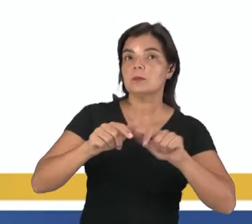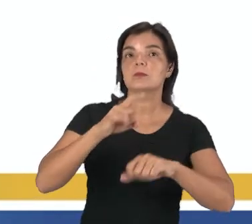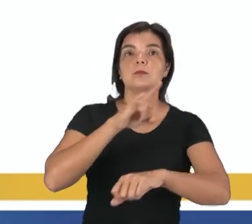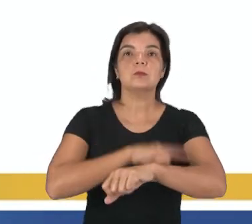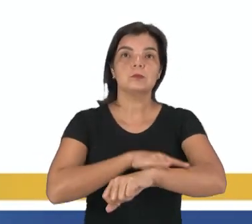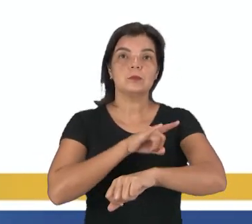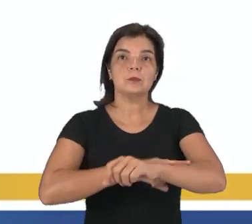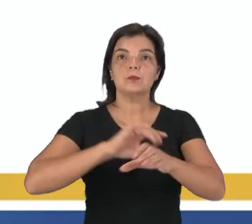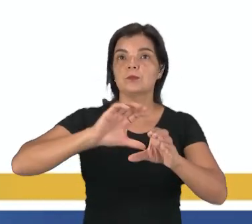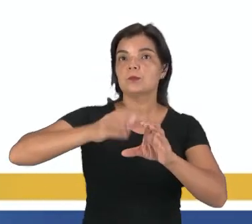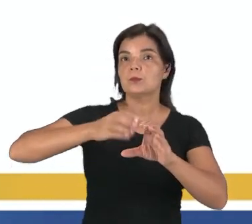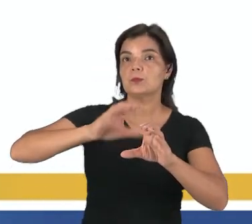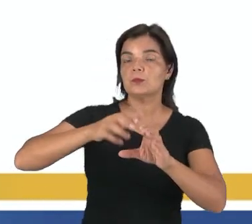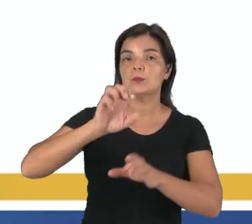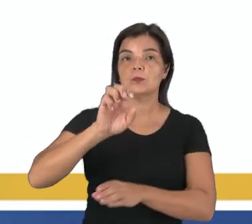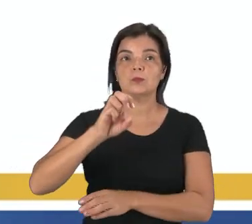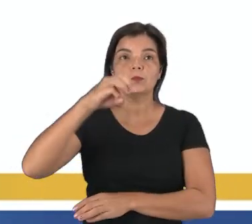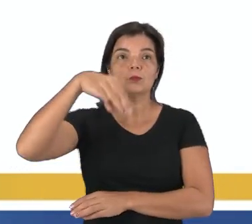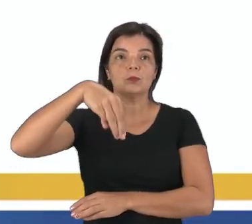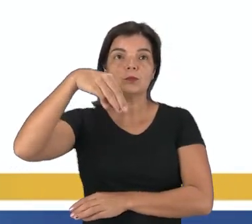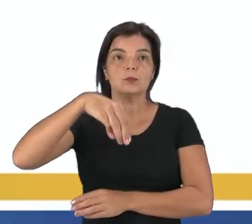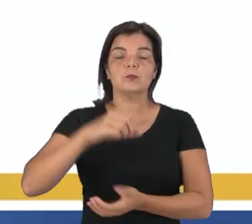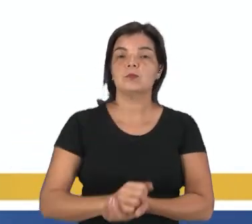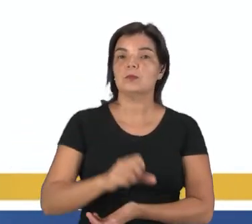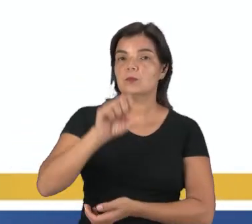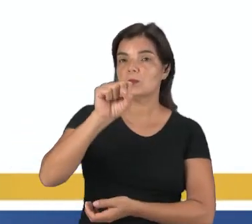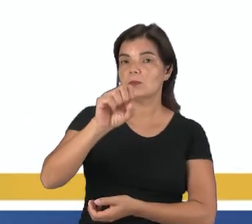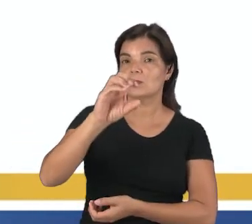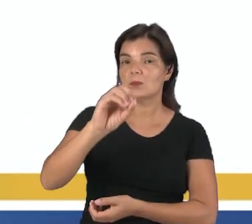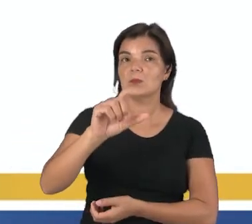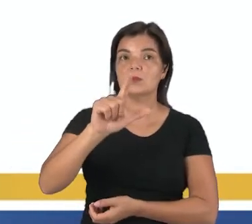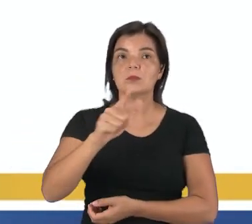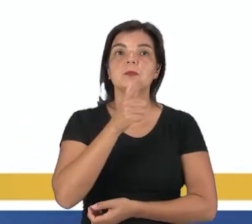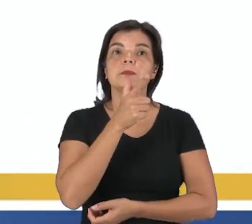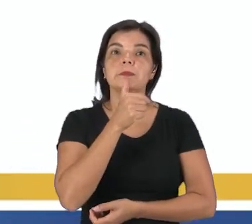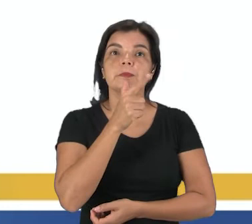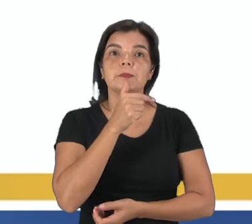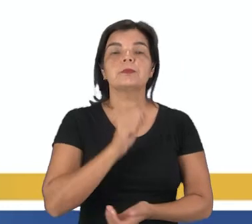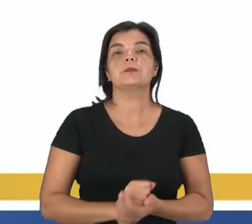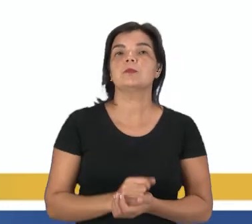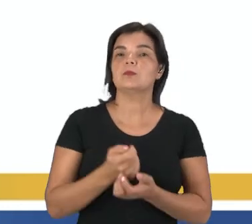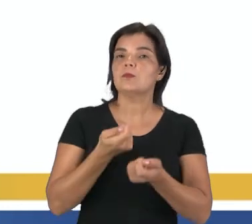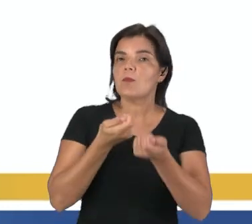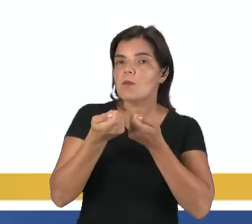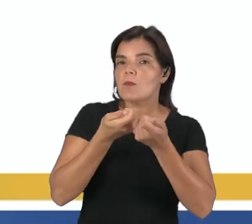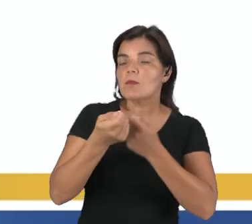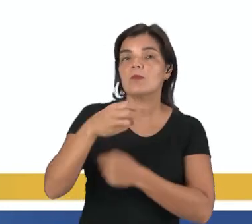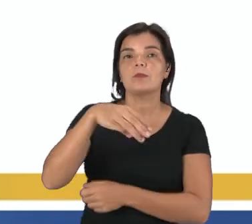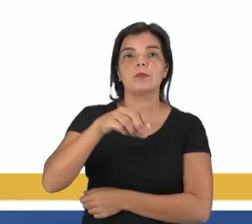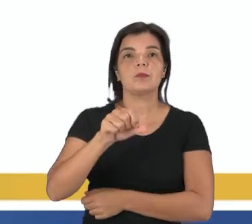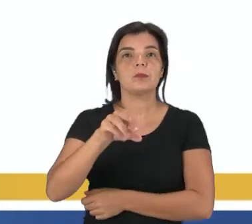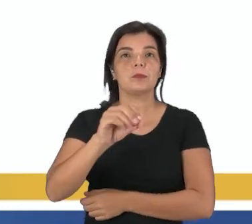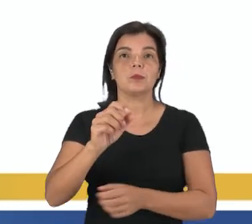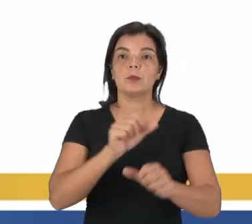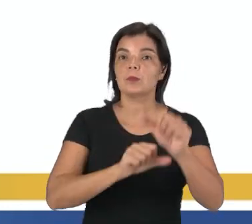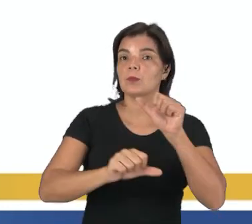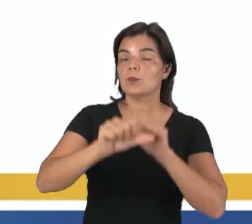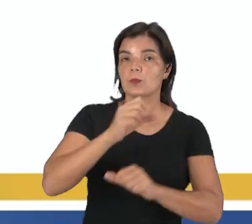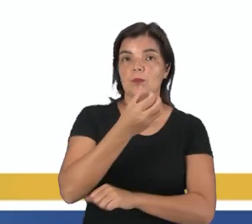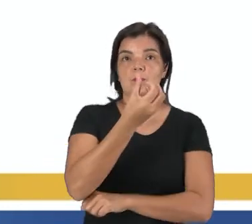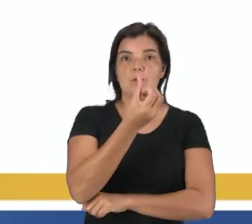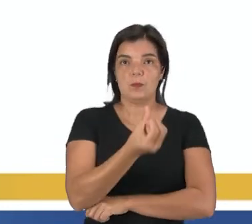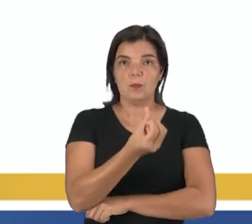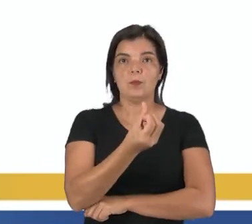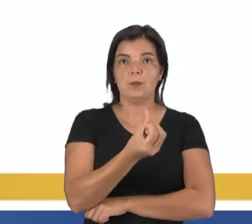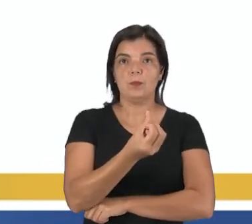no banheiro torneiras que, quando abertas por 5 minutos, gastavam 80 litros de água. Para economizar, Marcos trocou 6